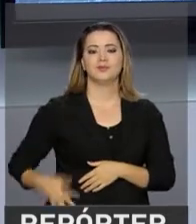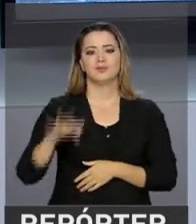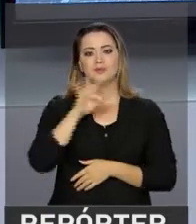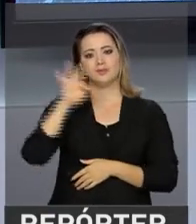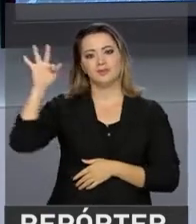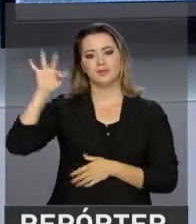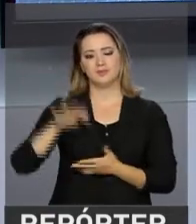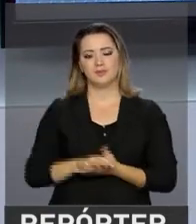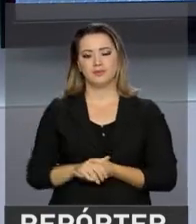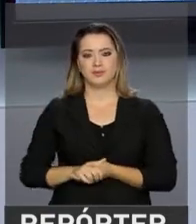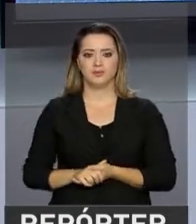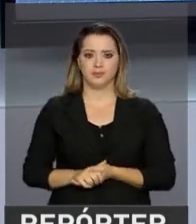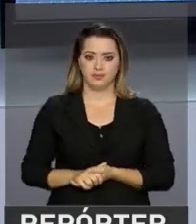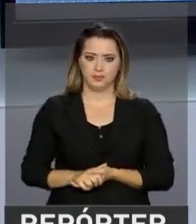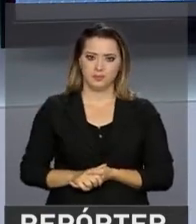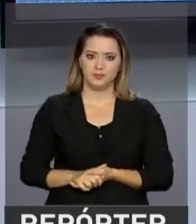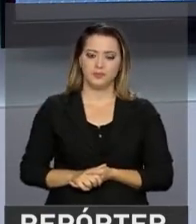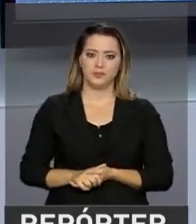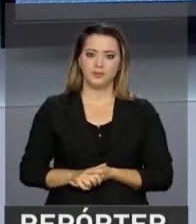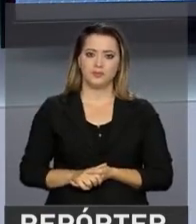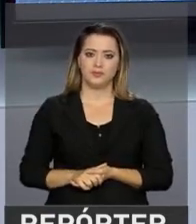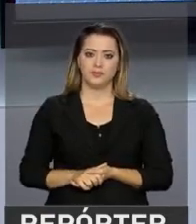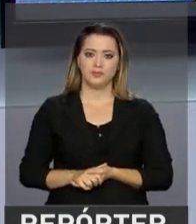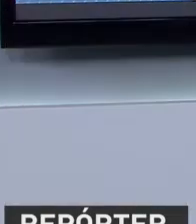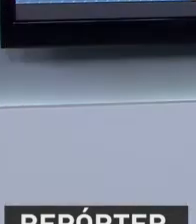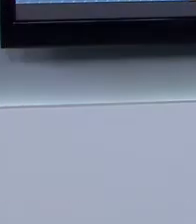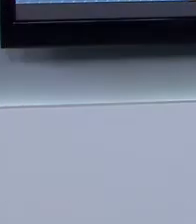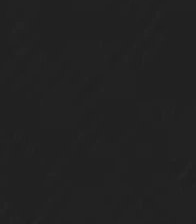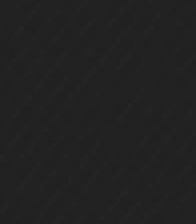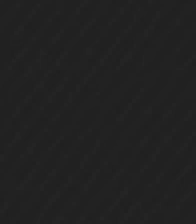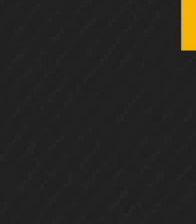aqui na nbr a tv do governo federal